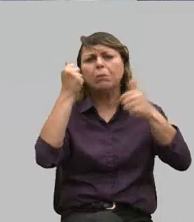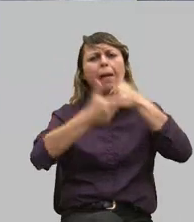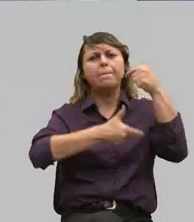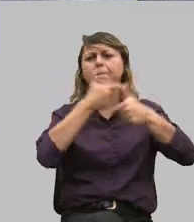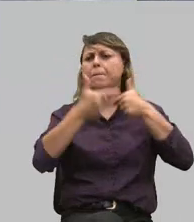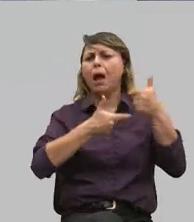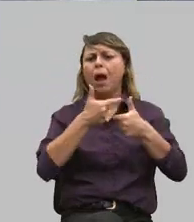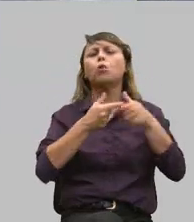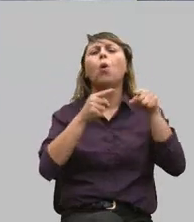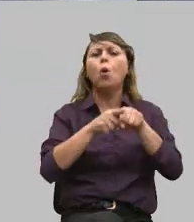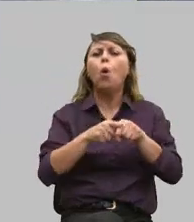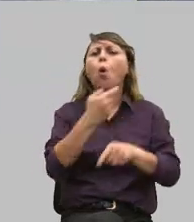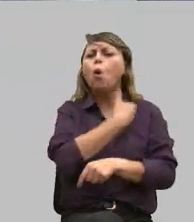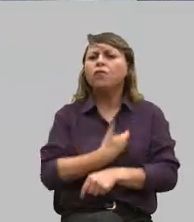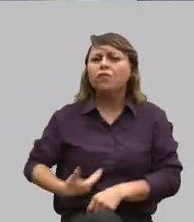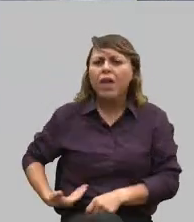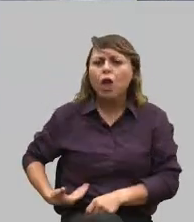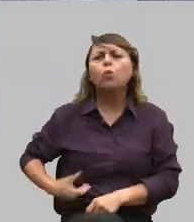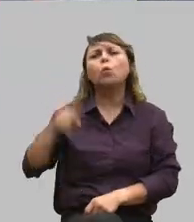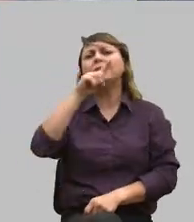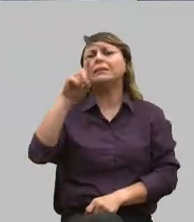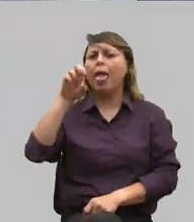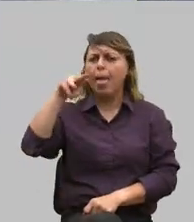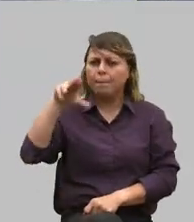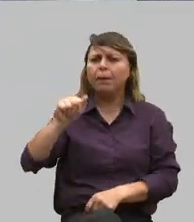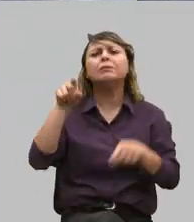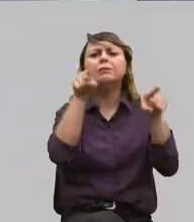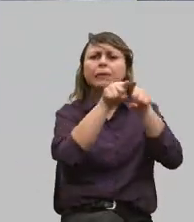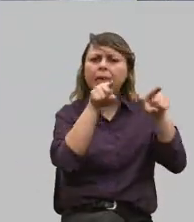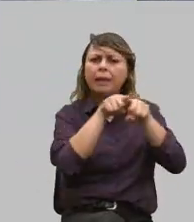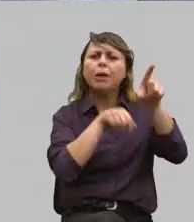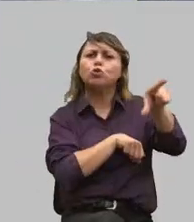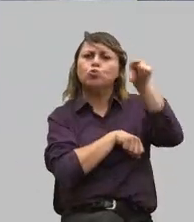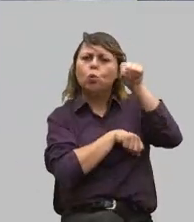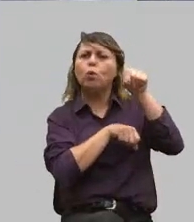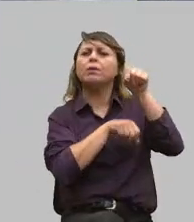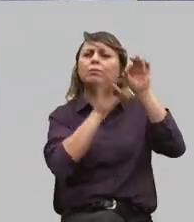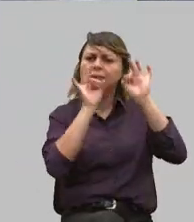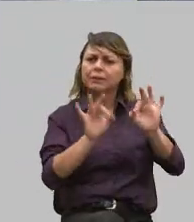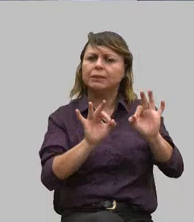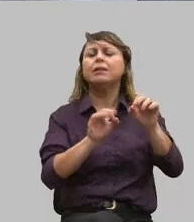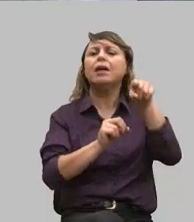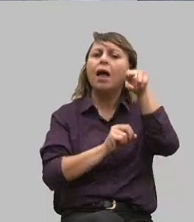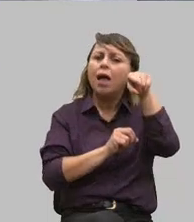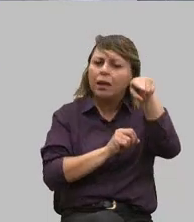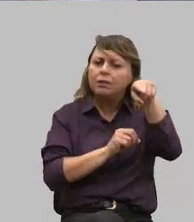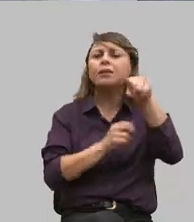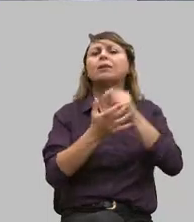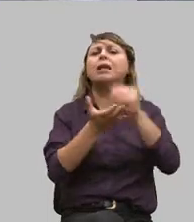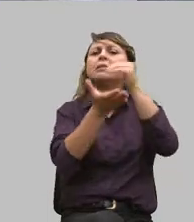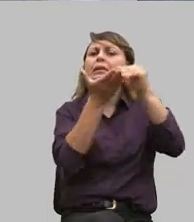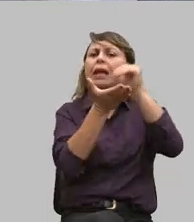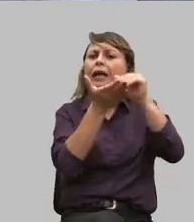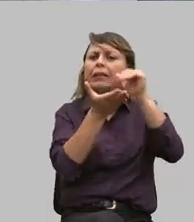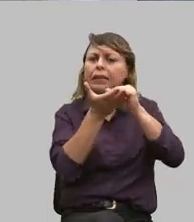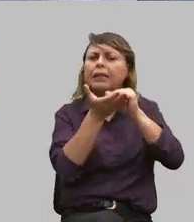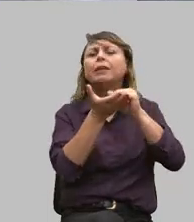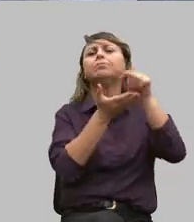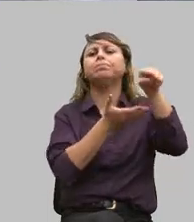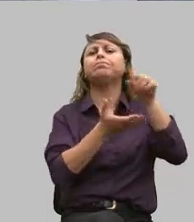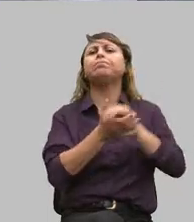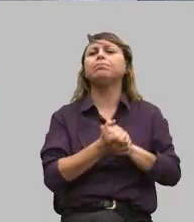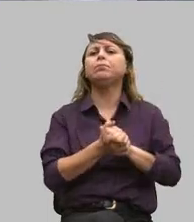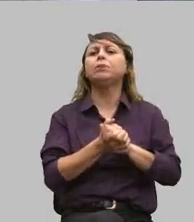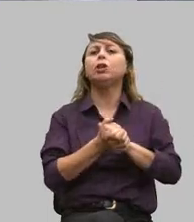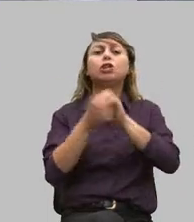Romeu Zema acertou demais nessa escolha e agora o Igor também na Secretaria de Educação eu tenho certeza que esse